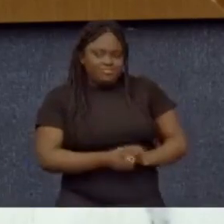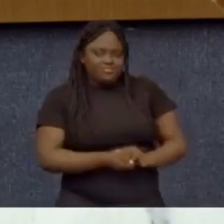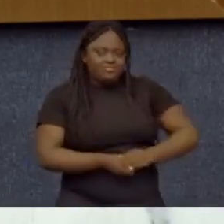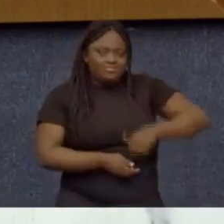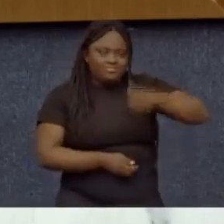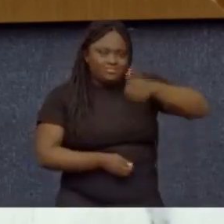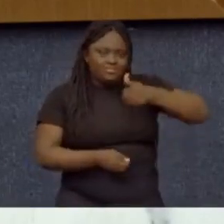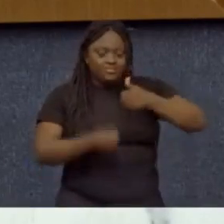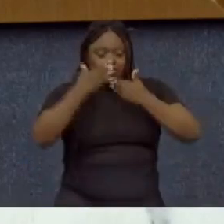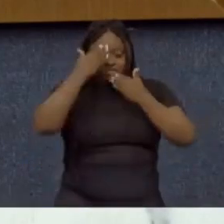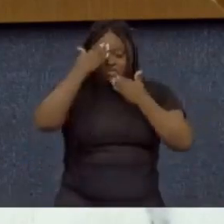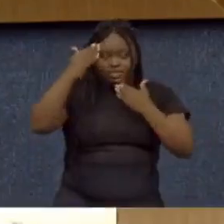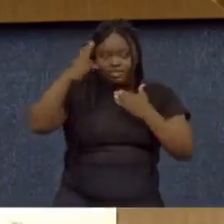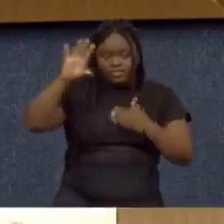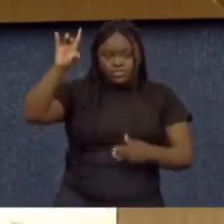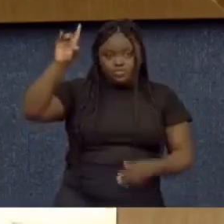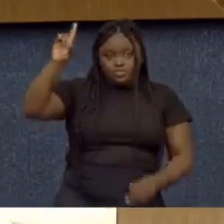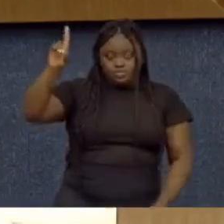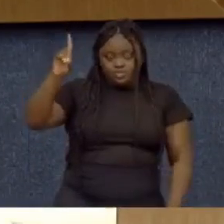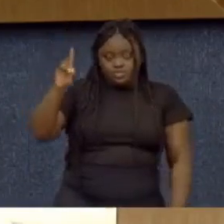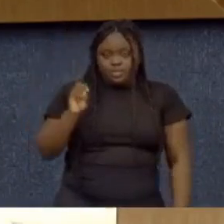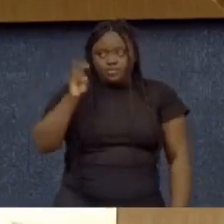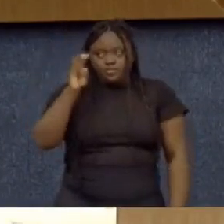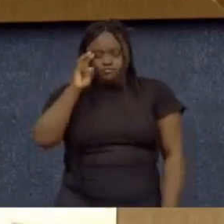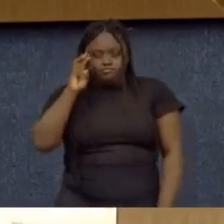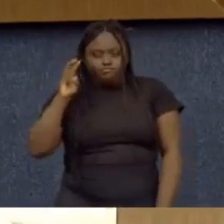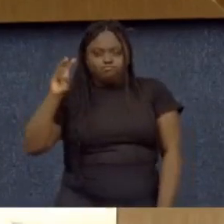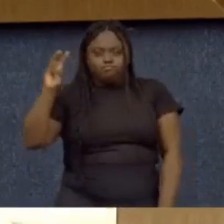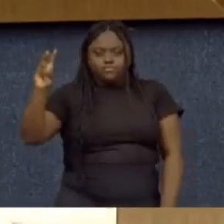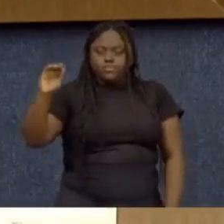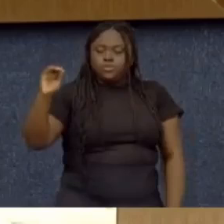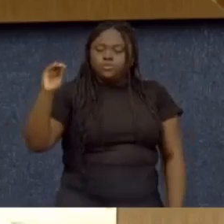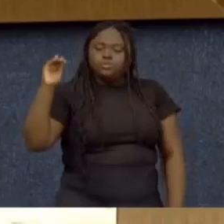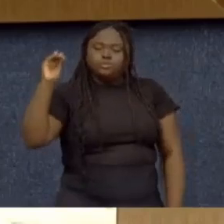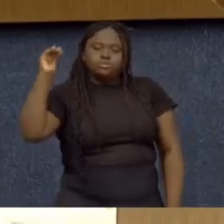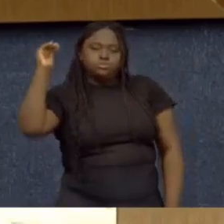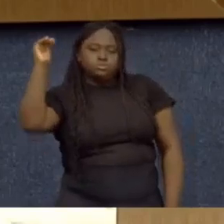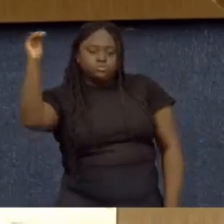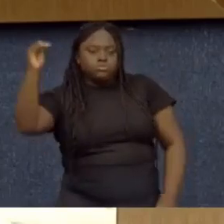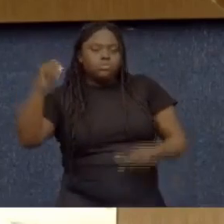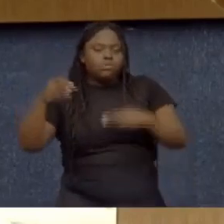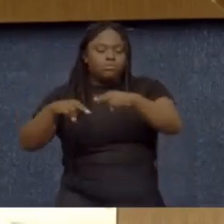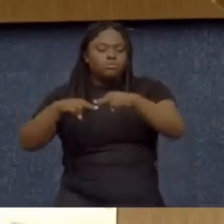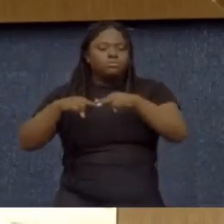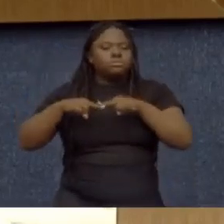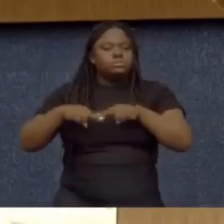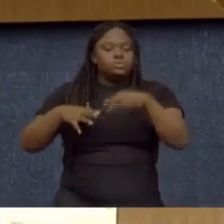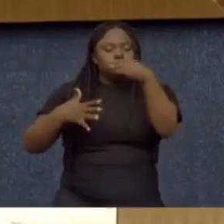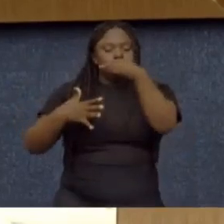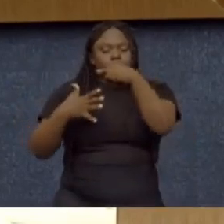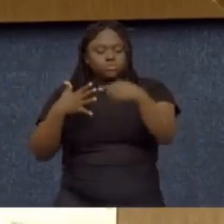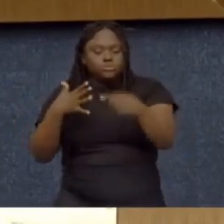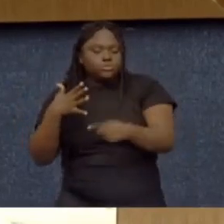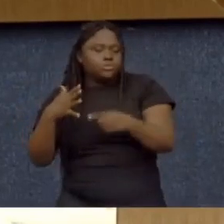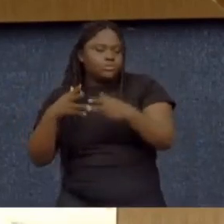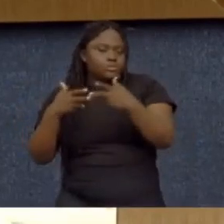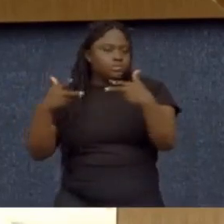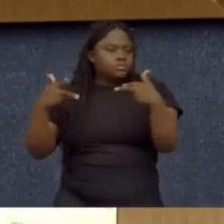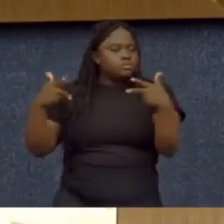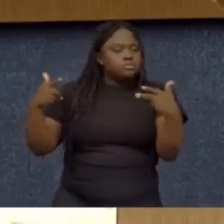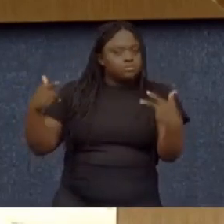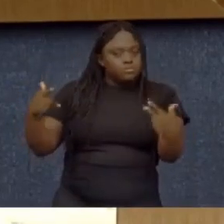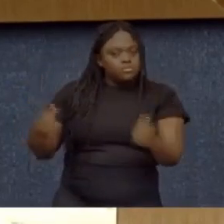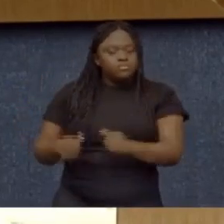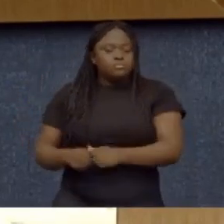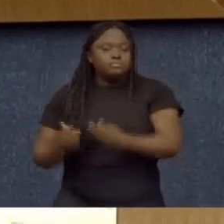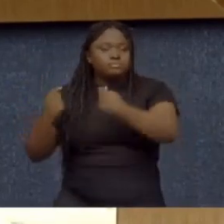Agradeço, em primeiro lugar, a Deus, inteligência suprema, causa primeira de todas as coisas, por nos